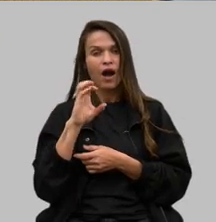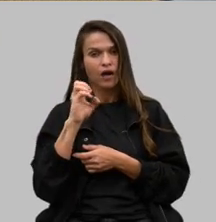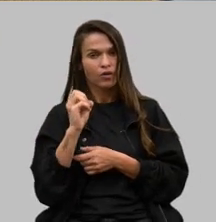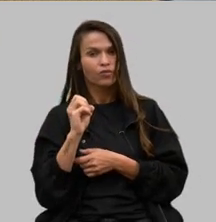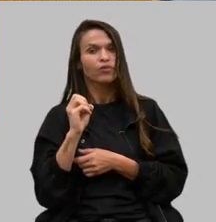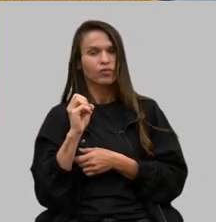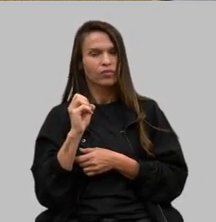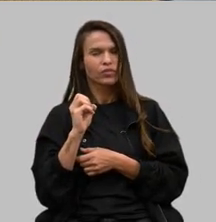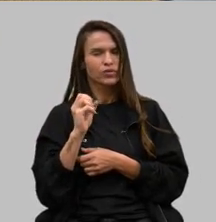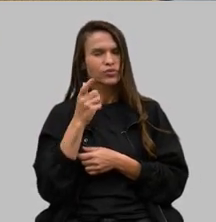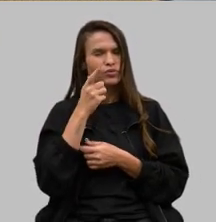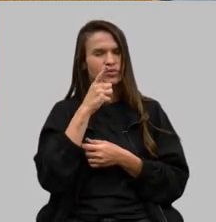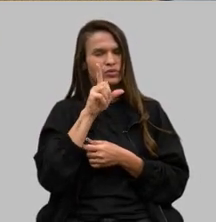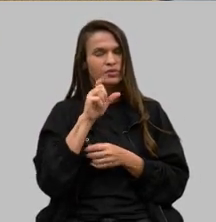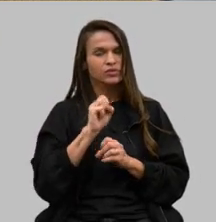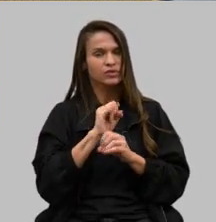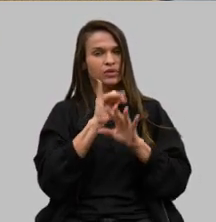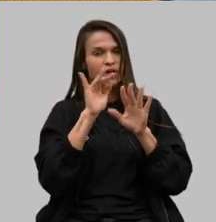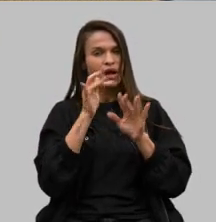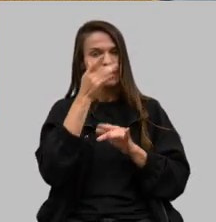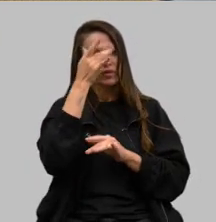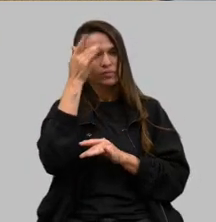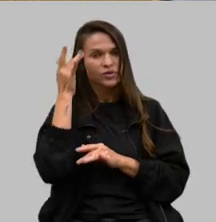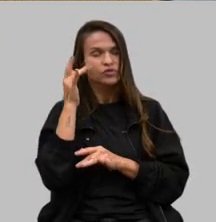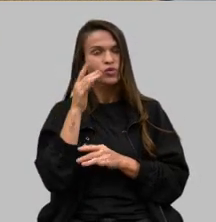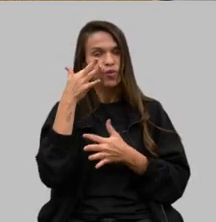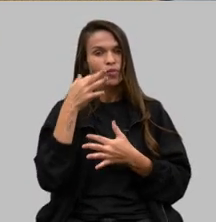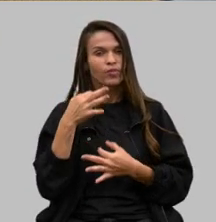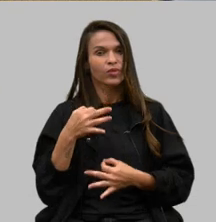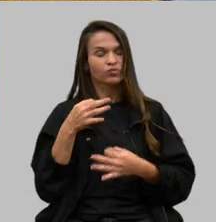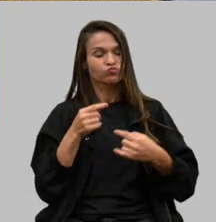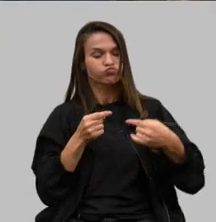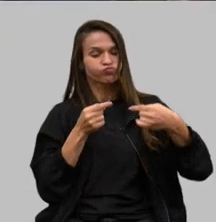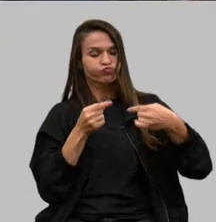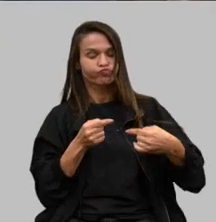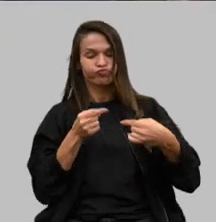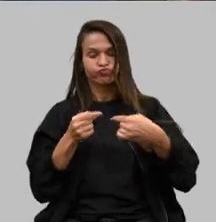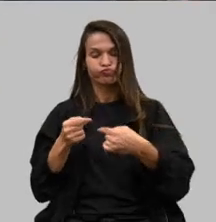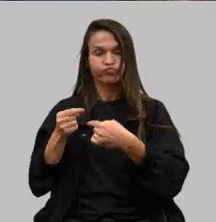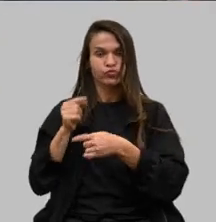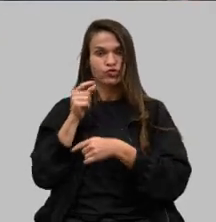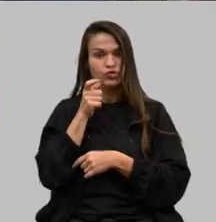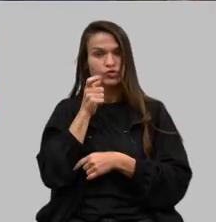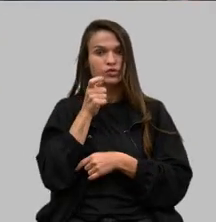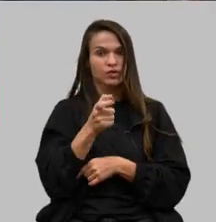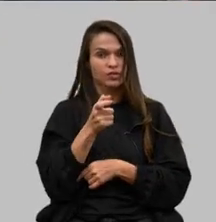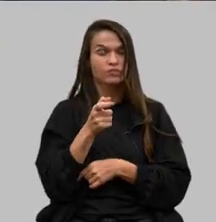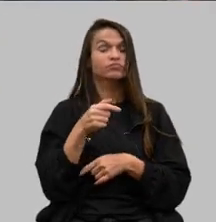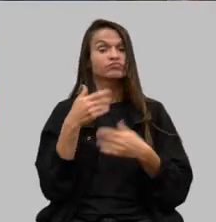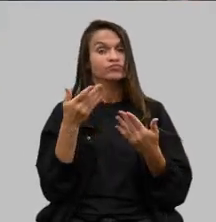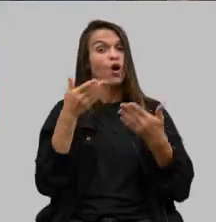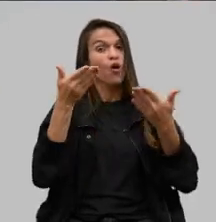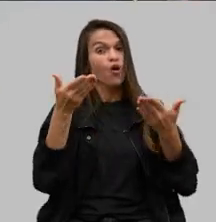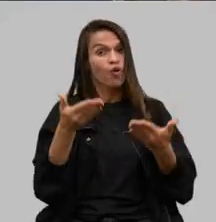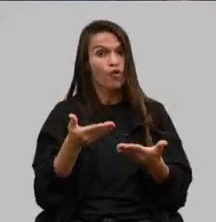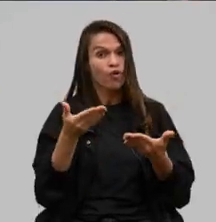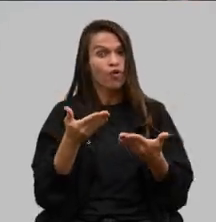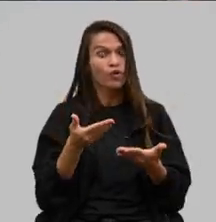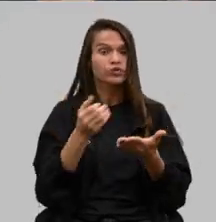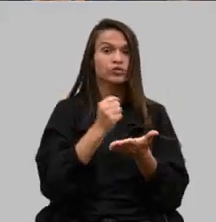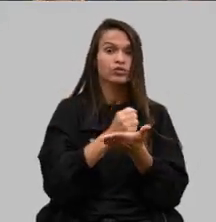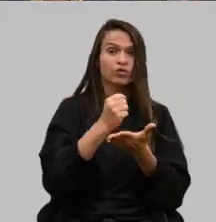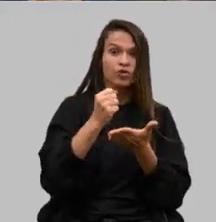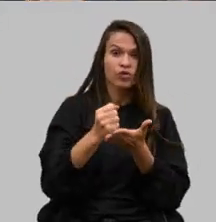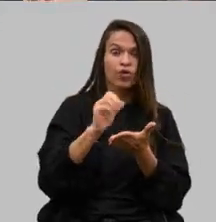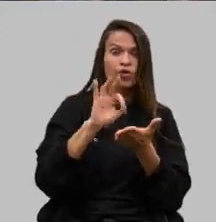ser didática para que as pessoas compreenda um enorme conflito de interesses Ou seja hoje contratado pela